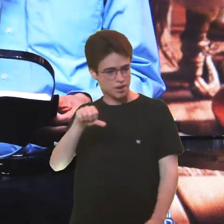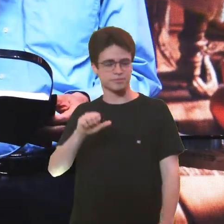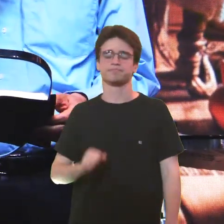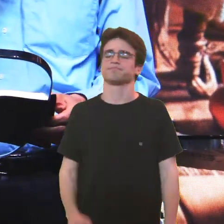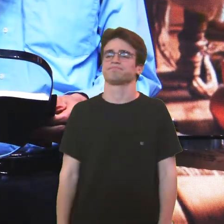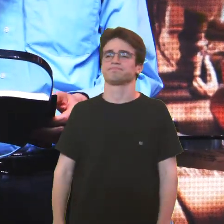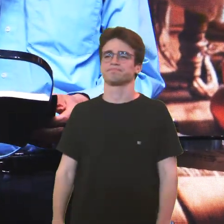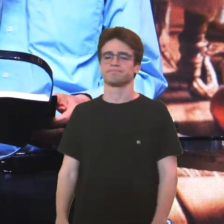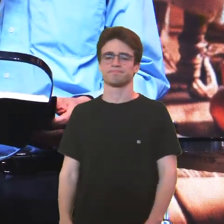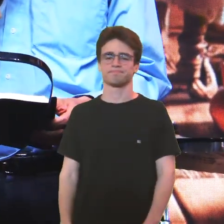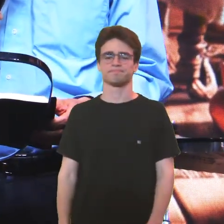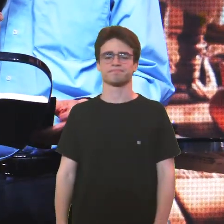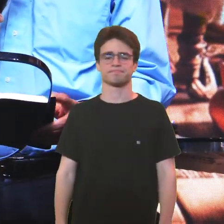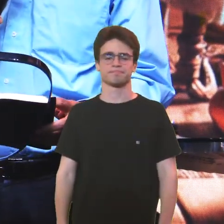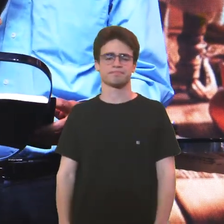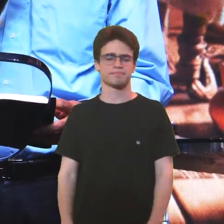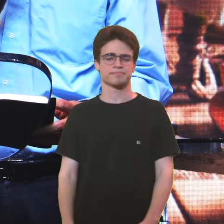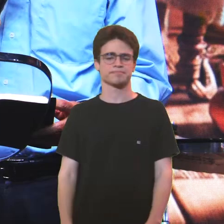número 29.